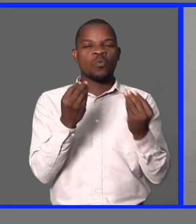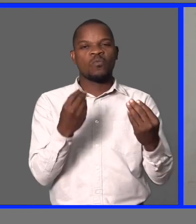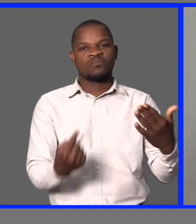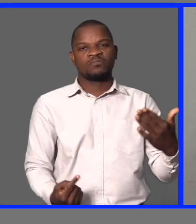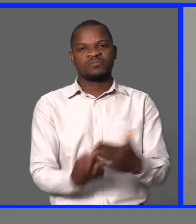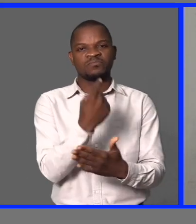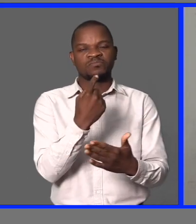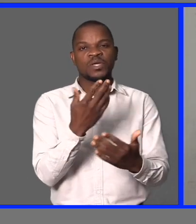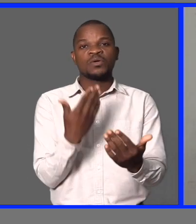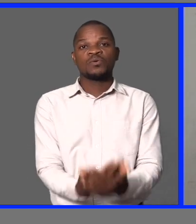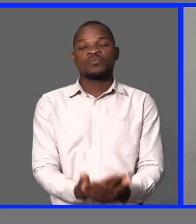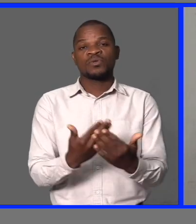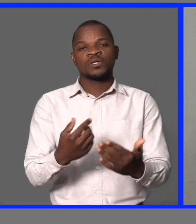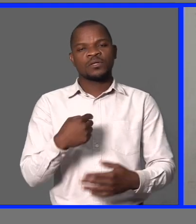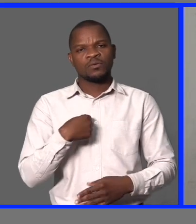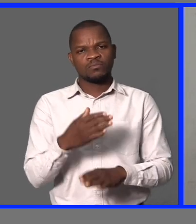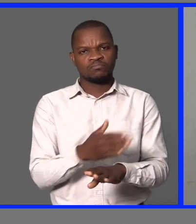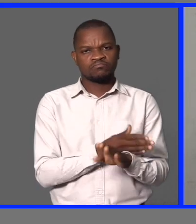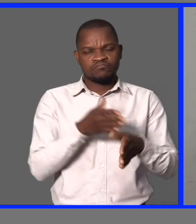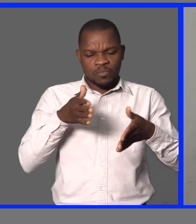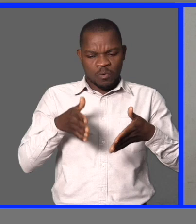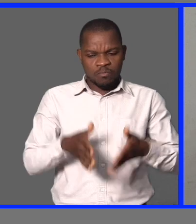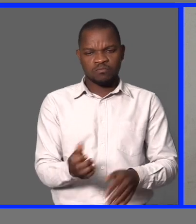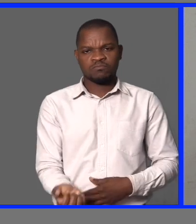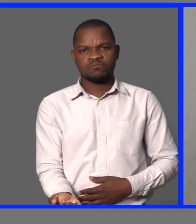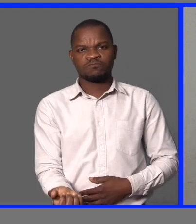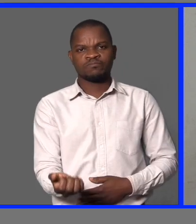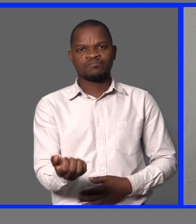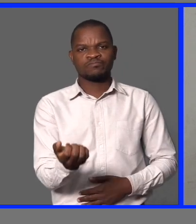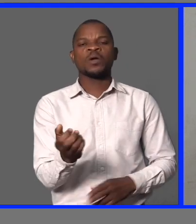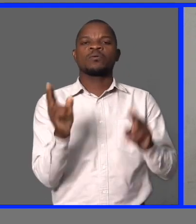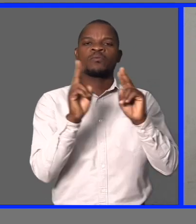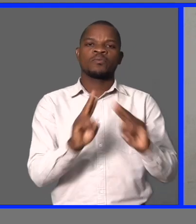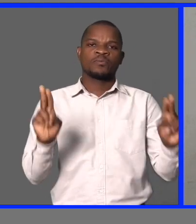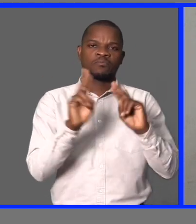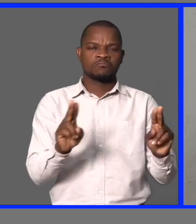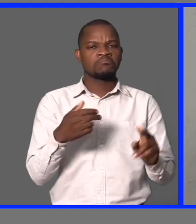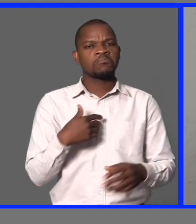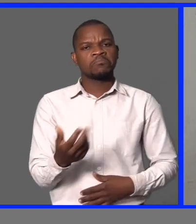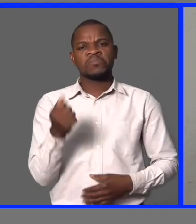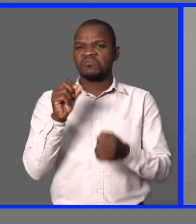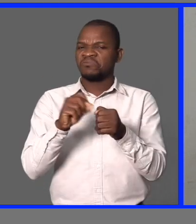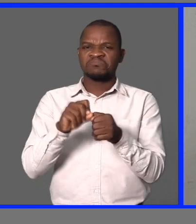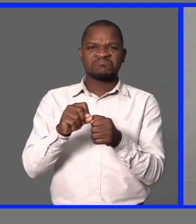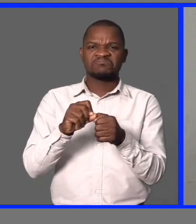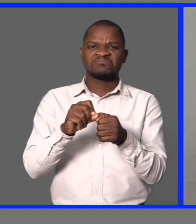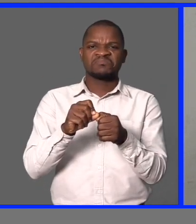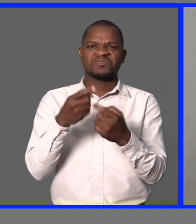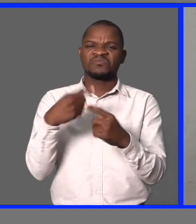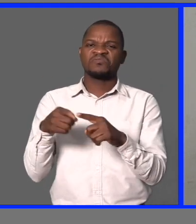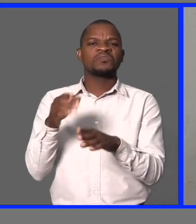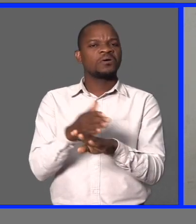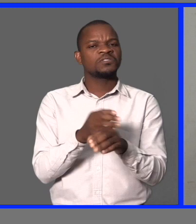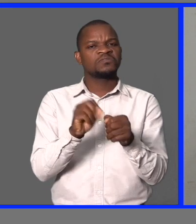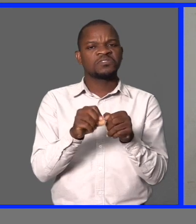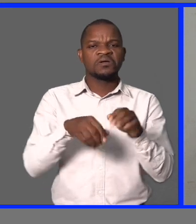Eu sou uma pessoa que nasci normal. Sou uma pessoa que sei fazer tudo que outras pessoas fazem. Sei que é jogar